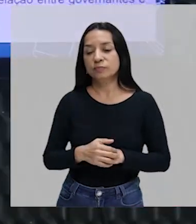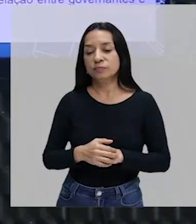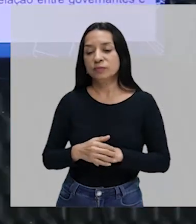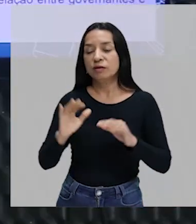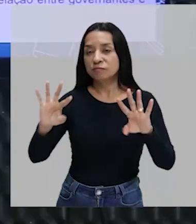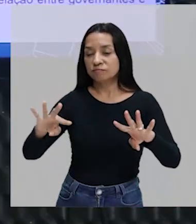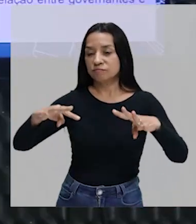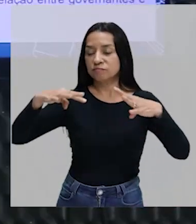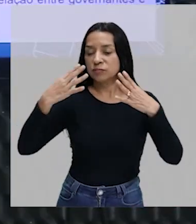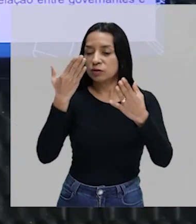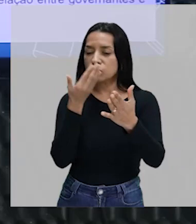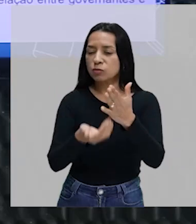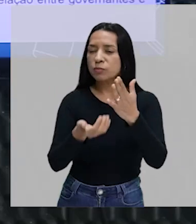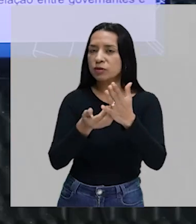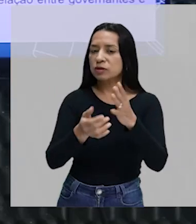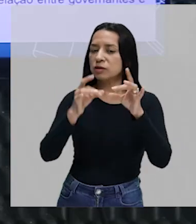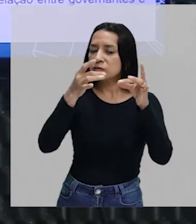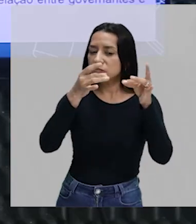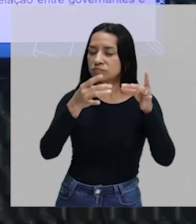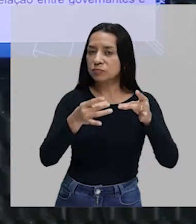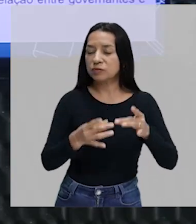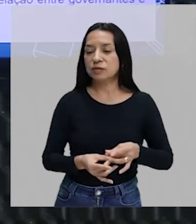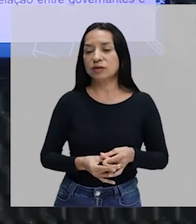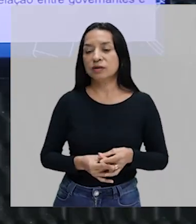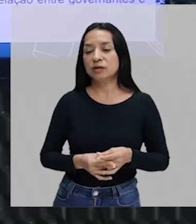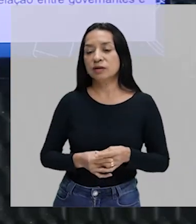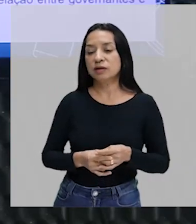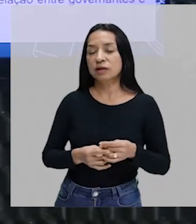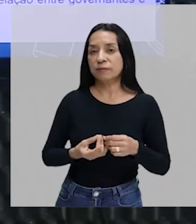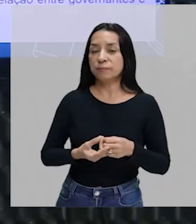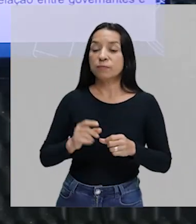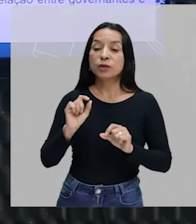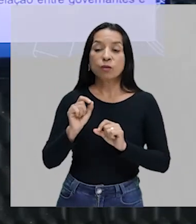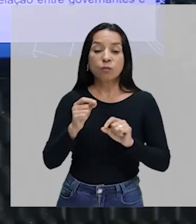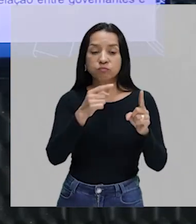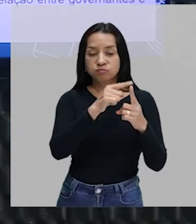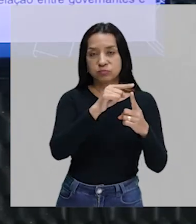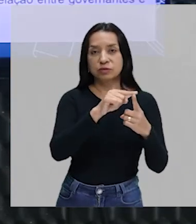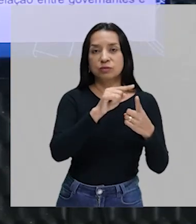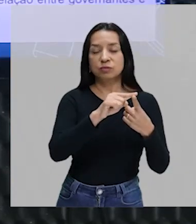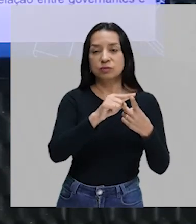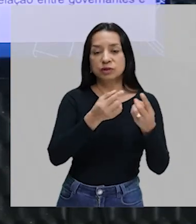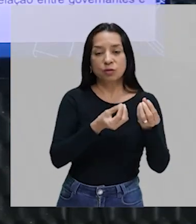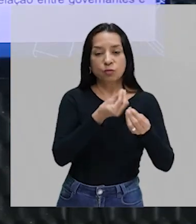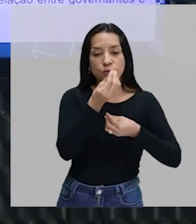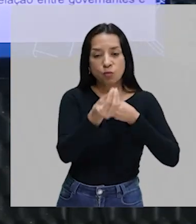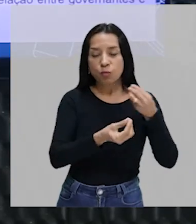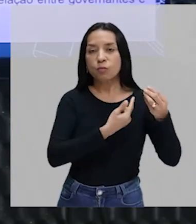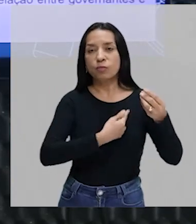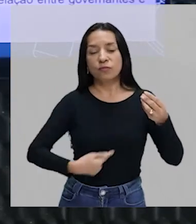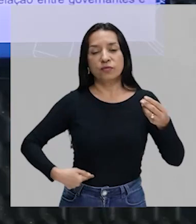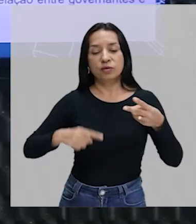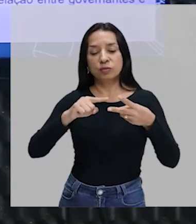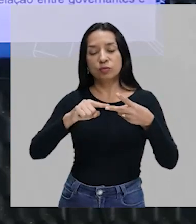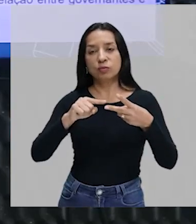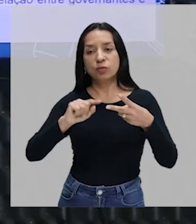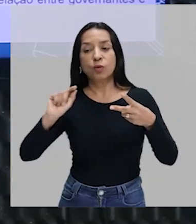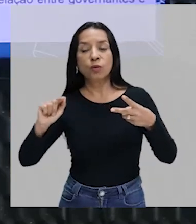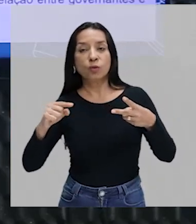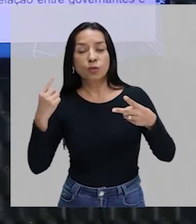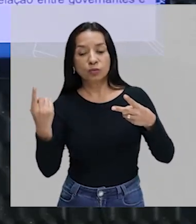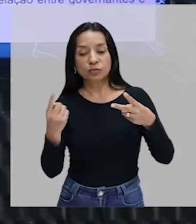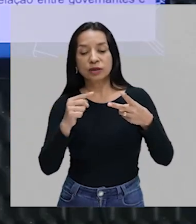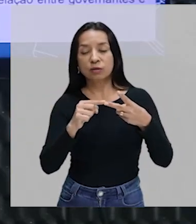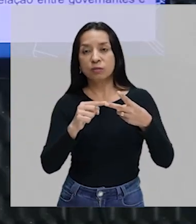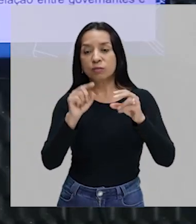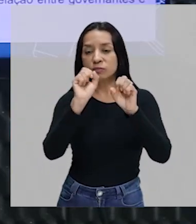Uma coisa é a forma de governo, outra coisa é o sistema de governo. Sistema de governo é a maneira como o